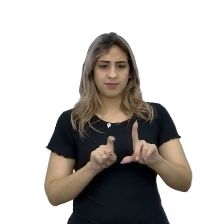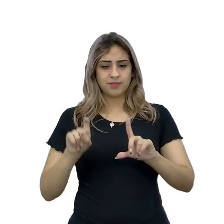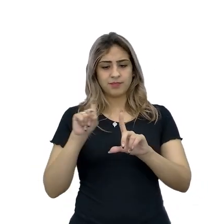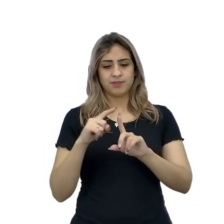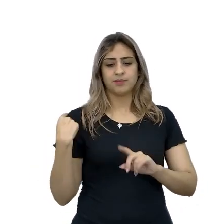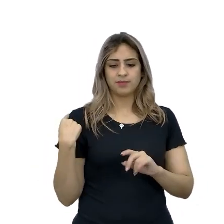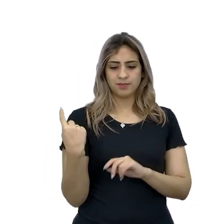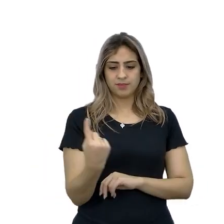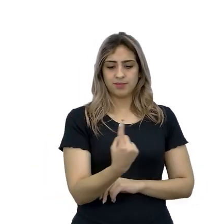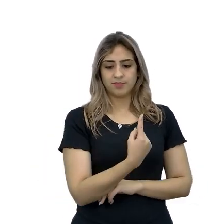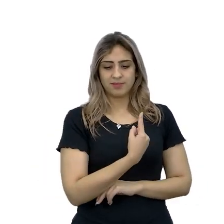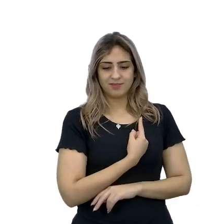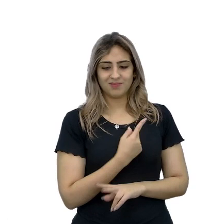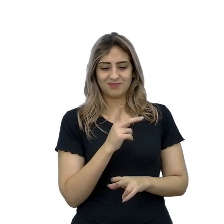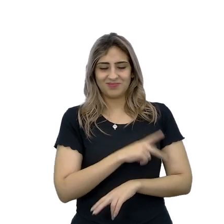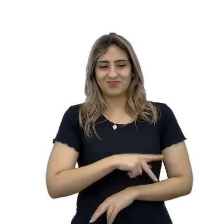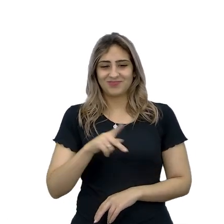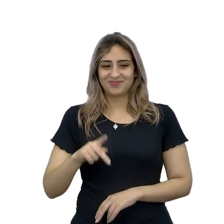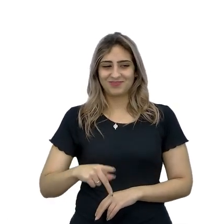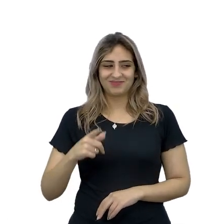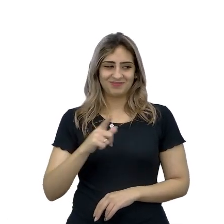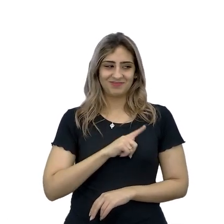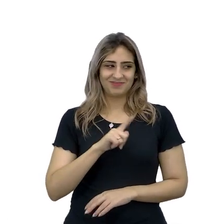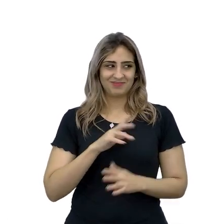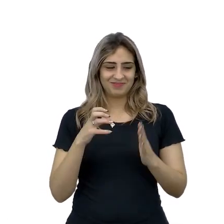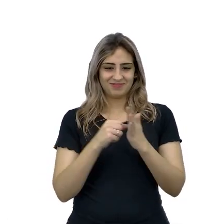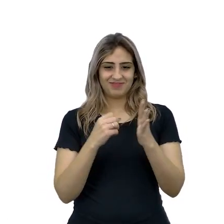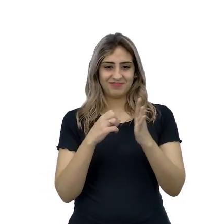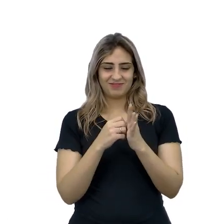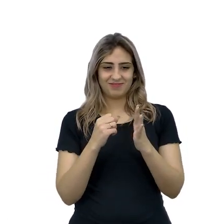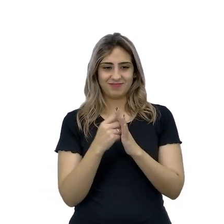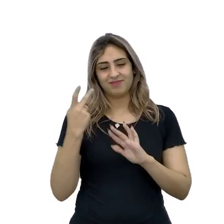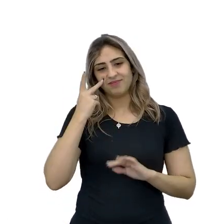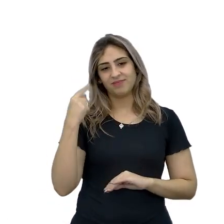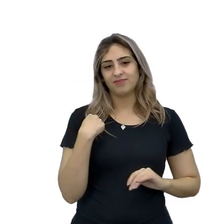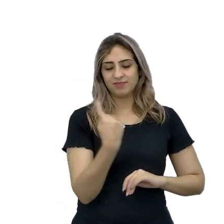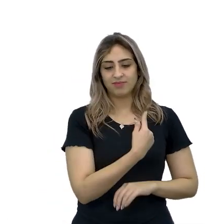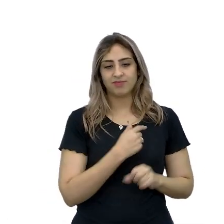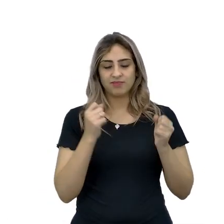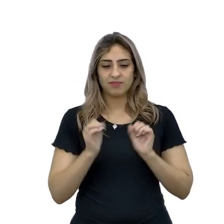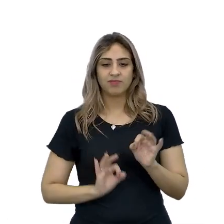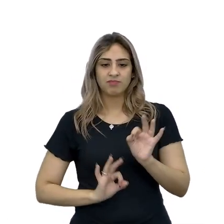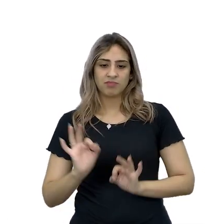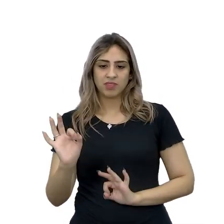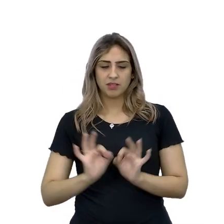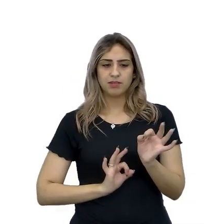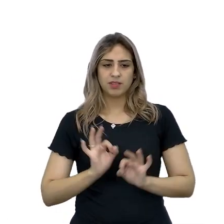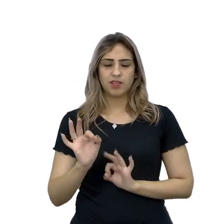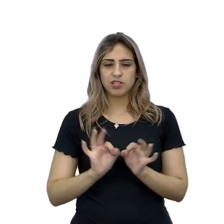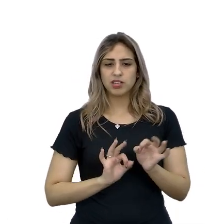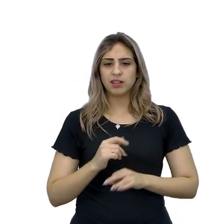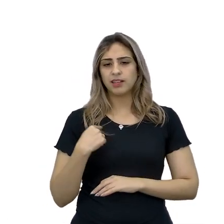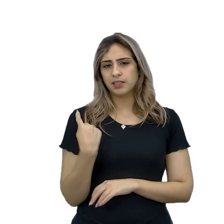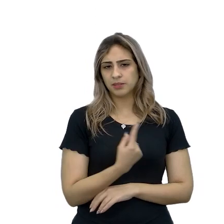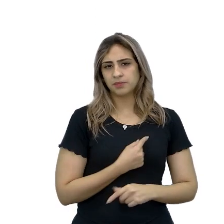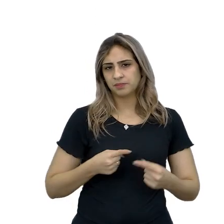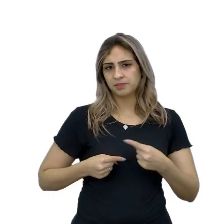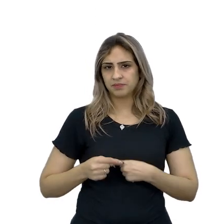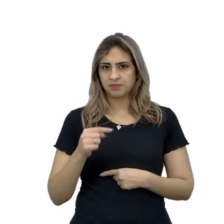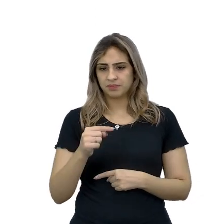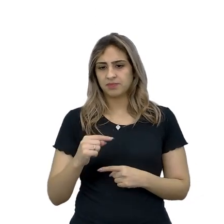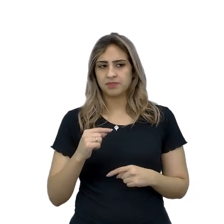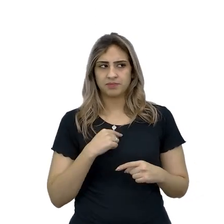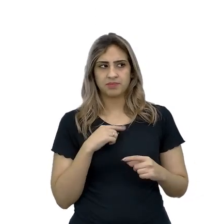que nós, professores, temos acesso, né, para que nós possamos planejar a semana de estudos